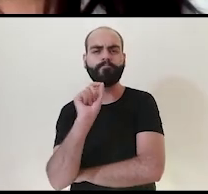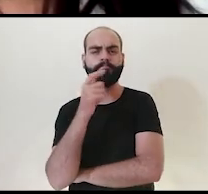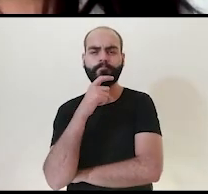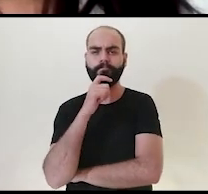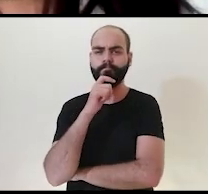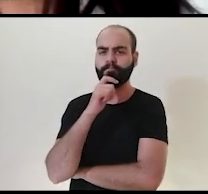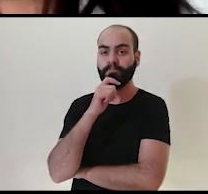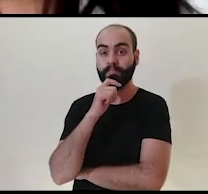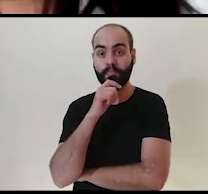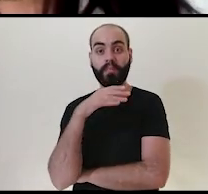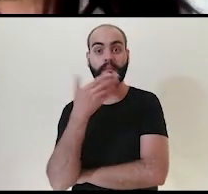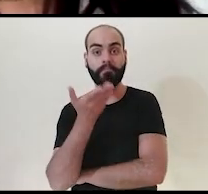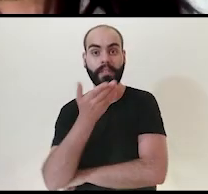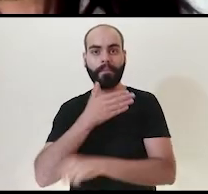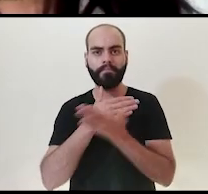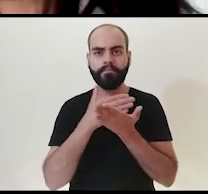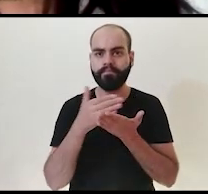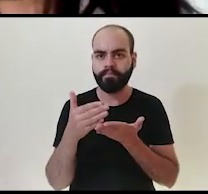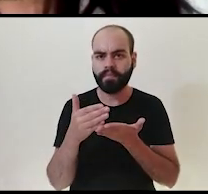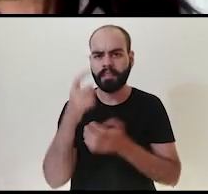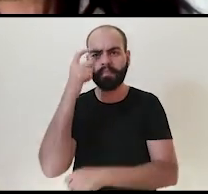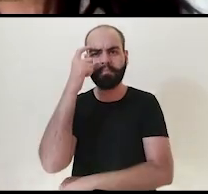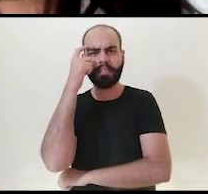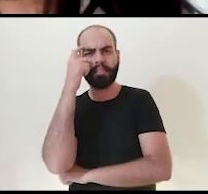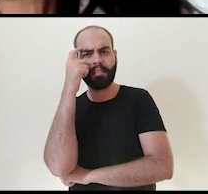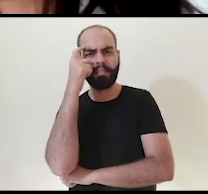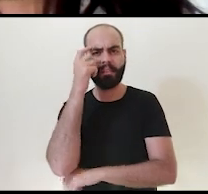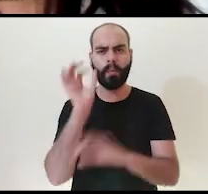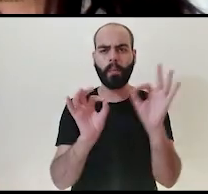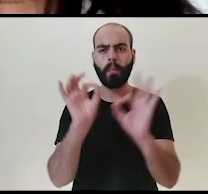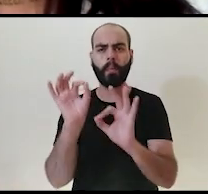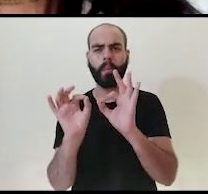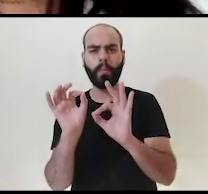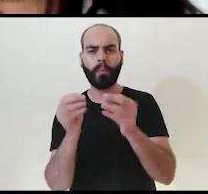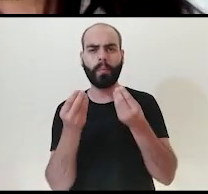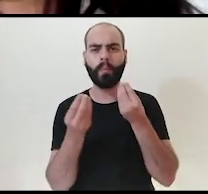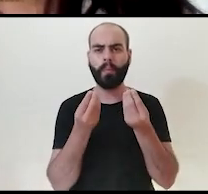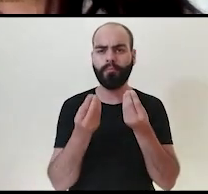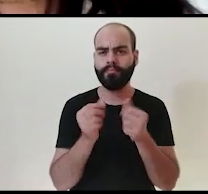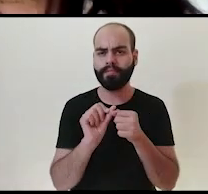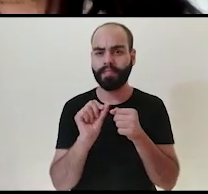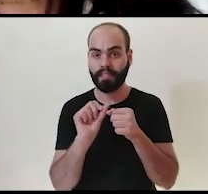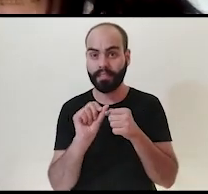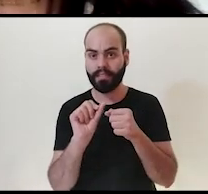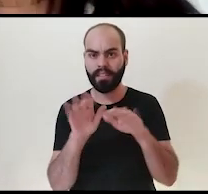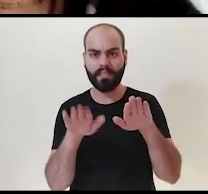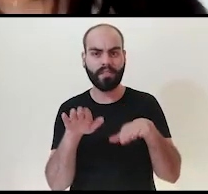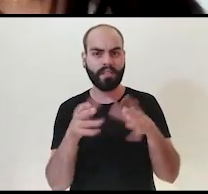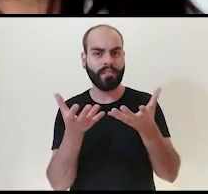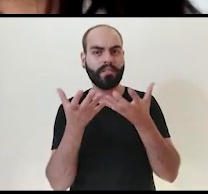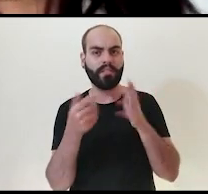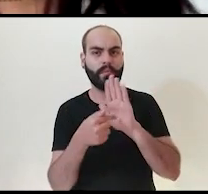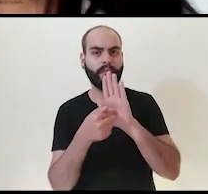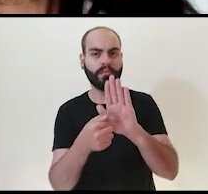E aí, a partir disso, você pensar na composição que você vai fazer. Porque às vezes você quer realmente compor um cenário, né? Uma mesa ali